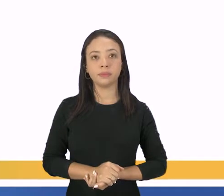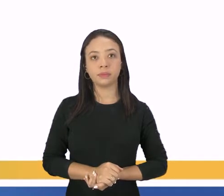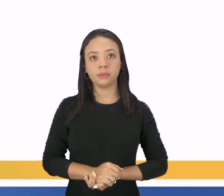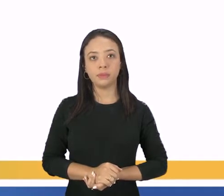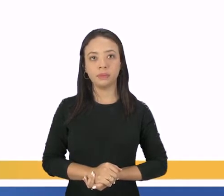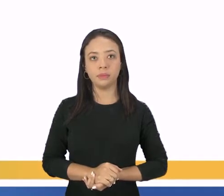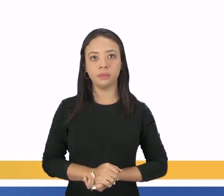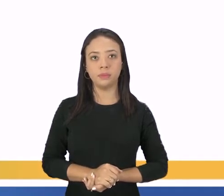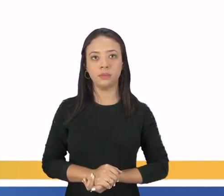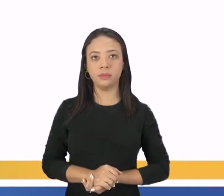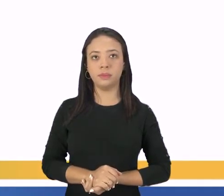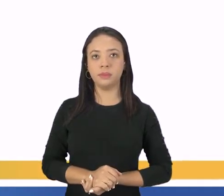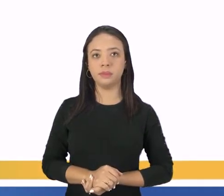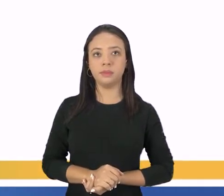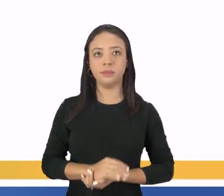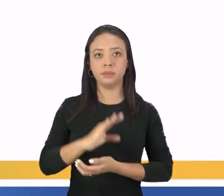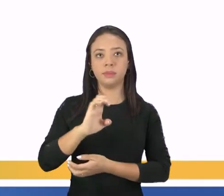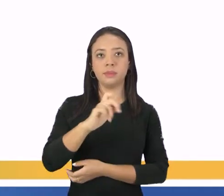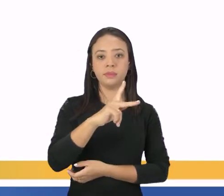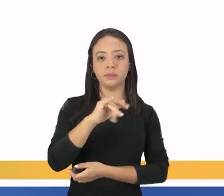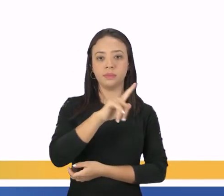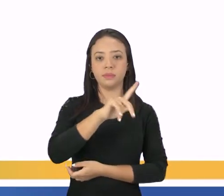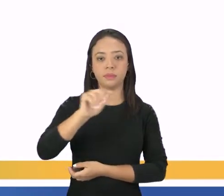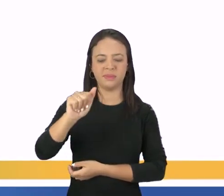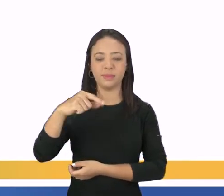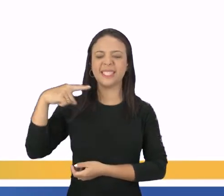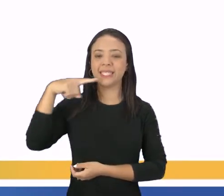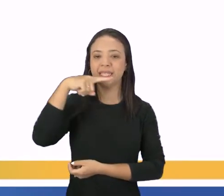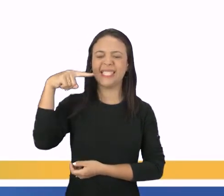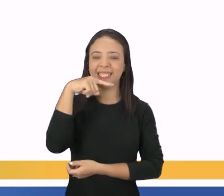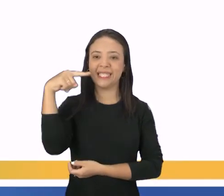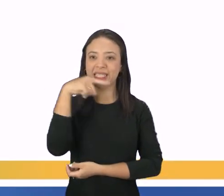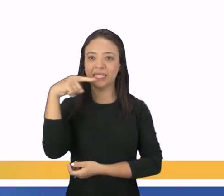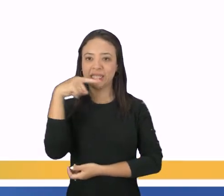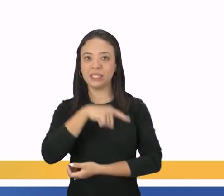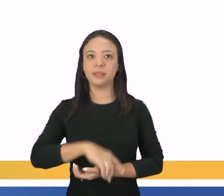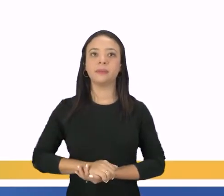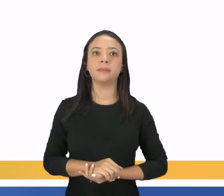cepilho, né? Cepilhar é escovar, tá? Escovar.